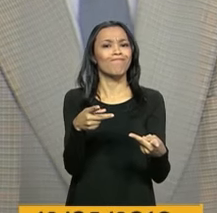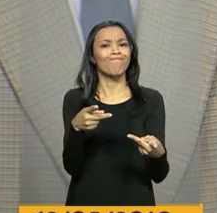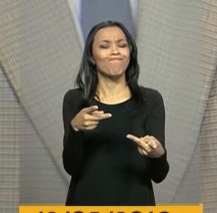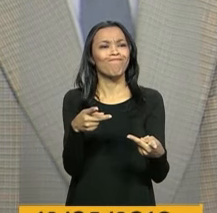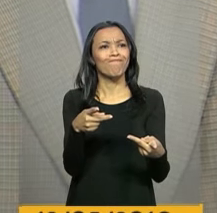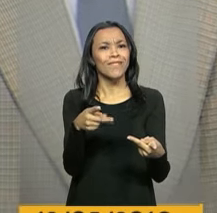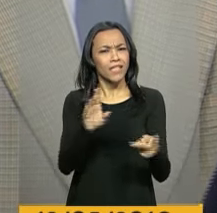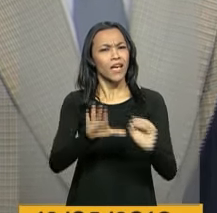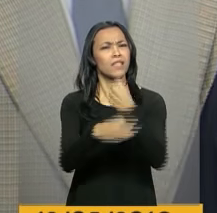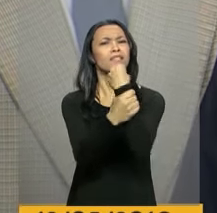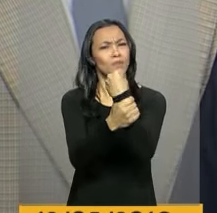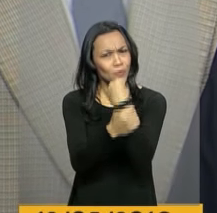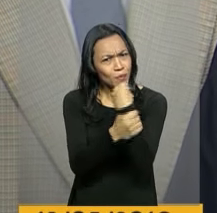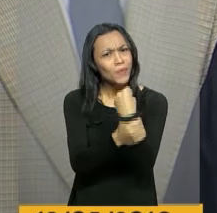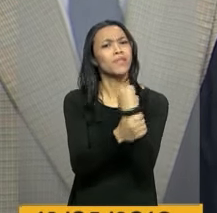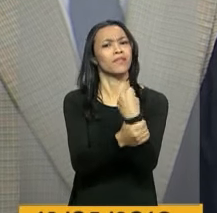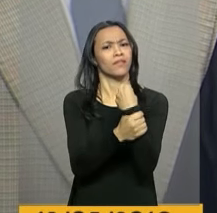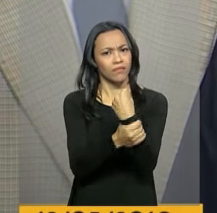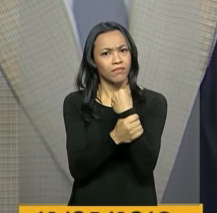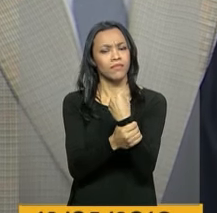a empregabilidade